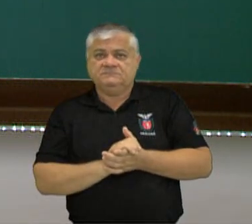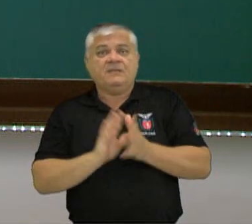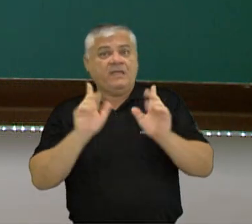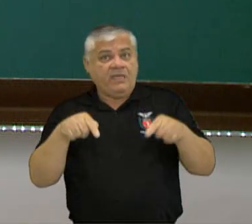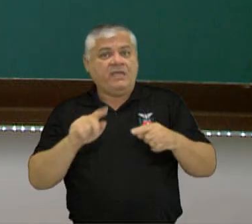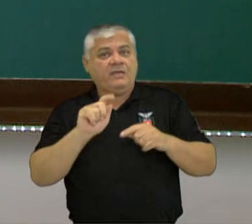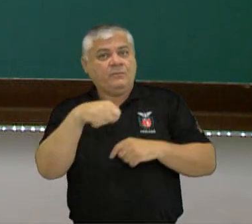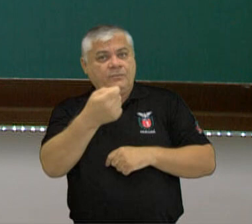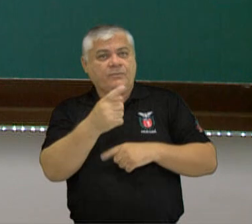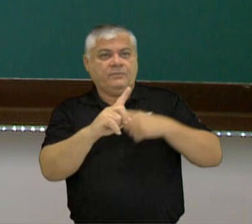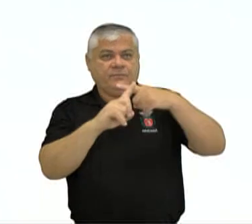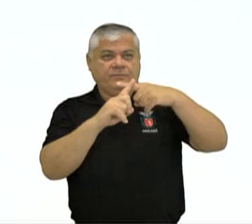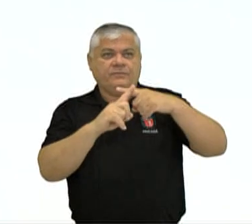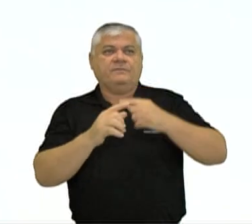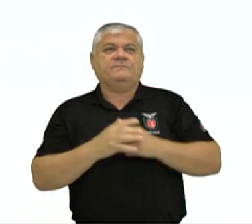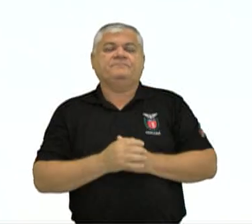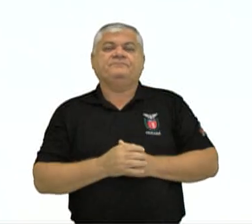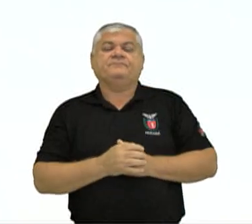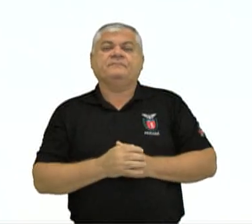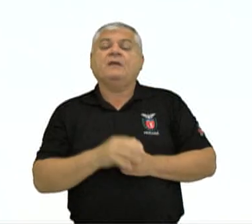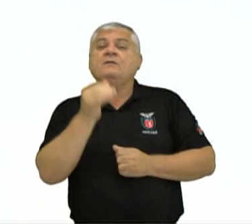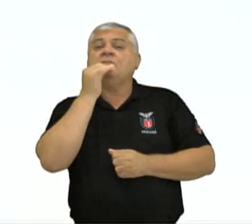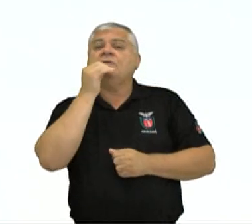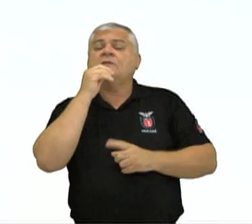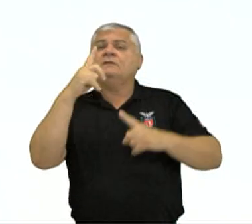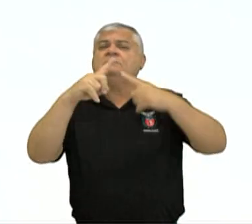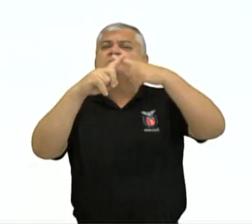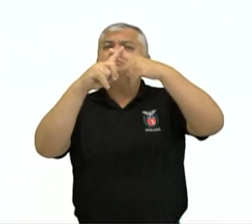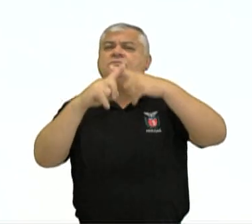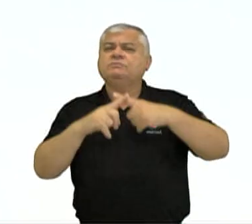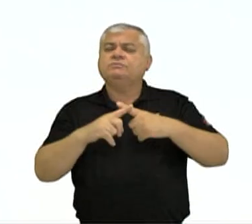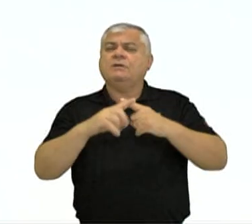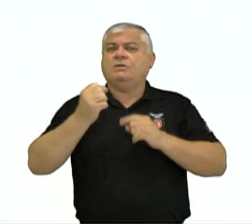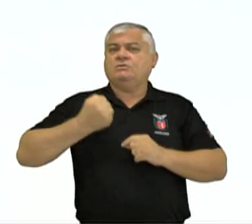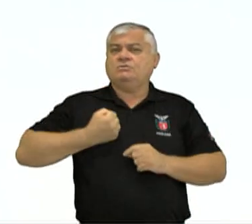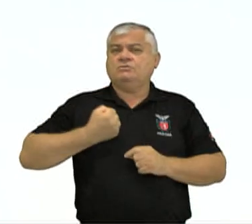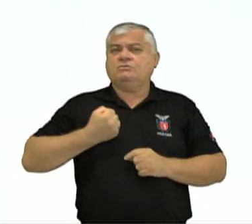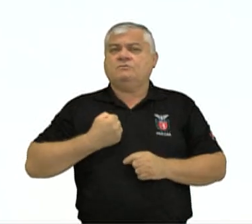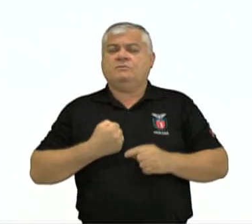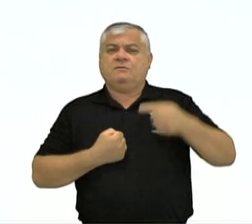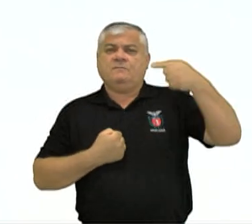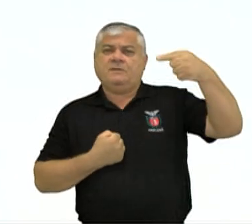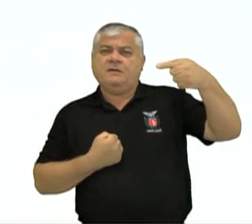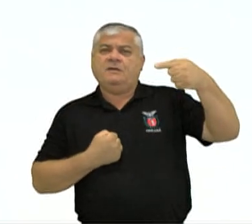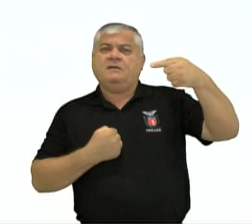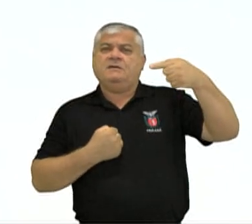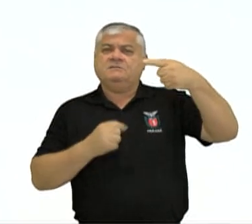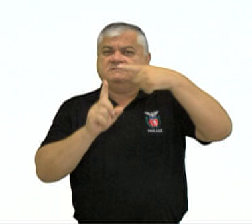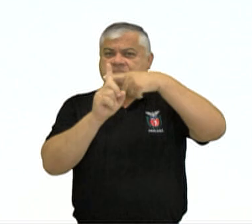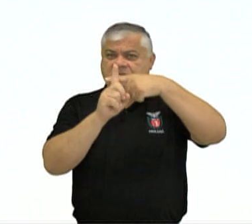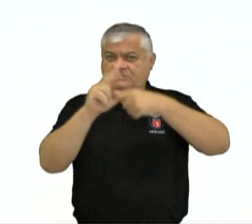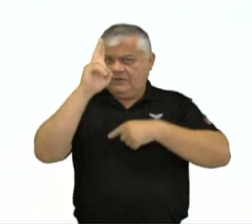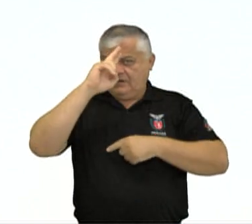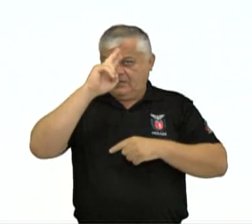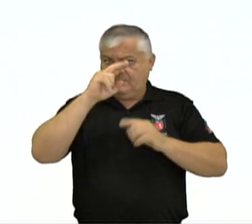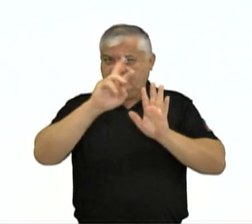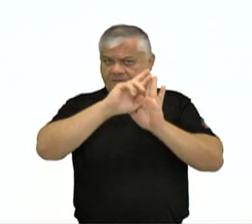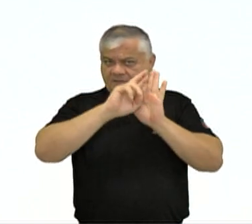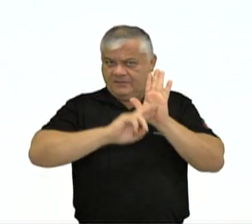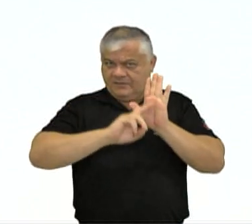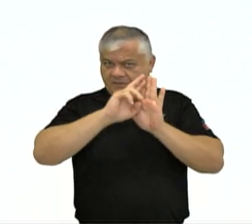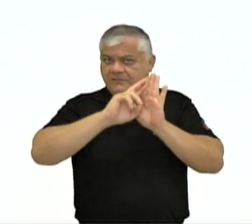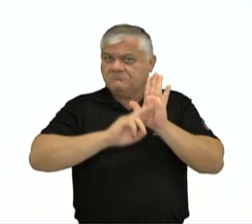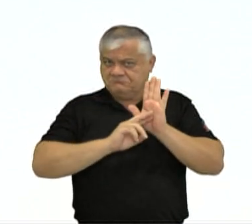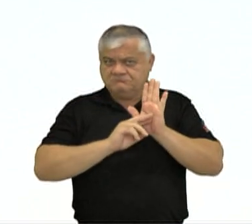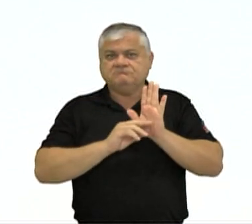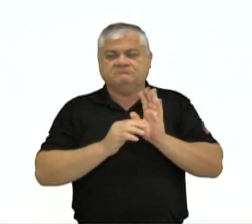de números inteiros. Para multiplicar números inteiros, nós temos que obedecer as regras de sinais. Vamos relembrar? Vamos